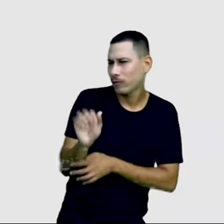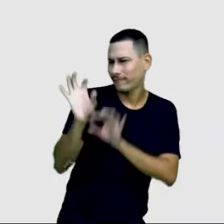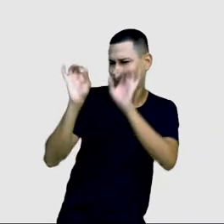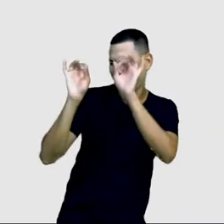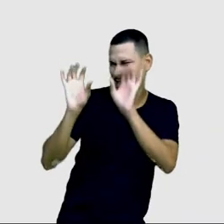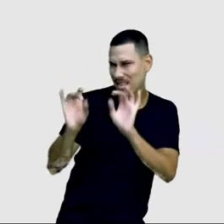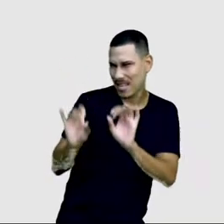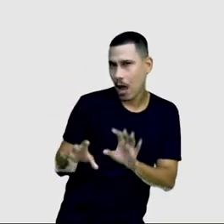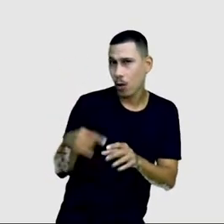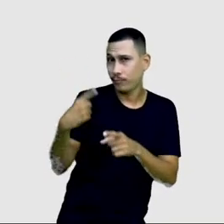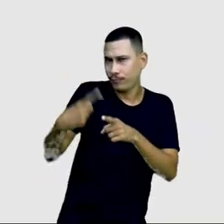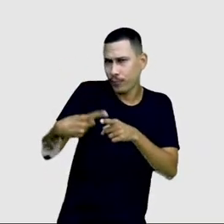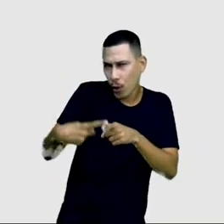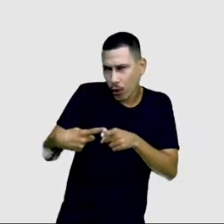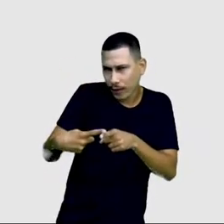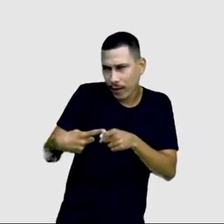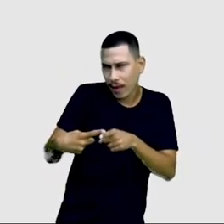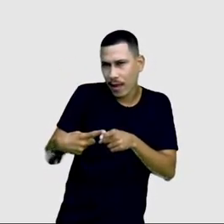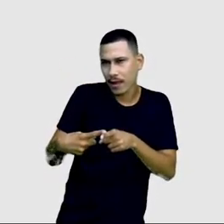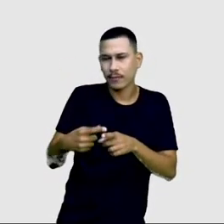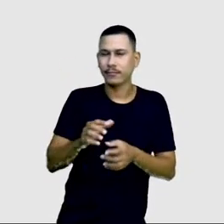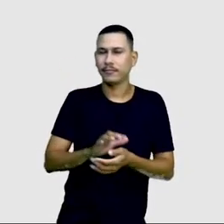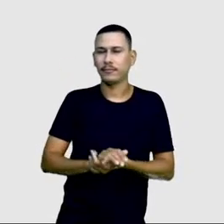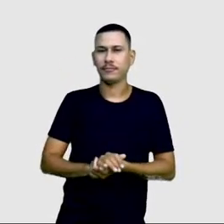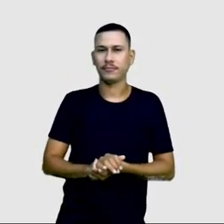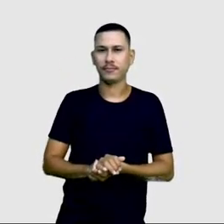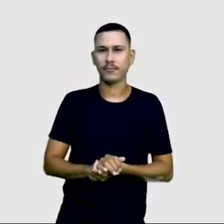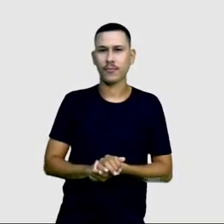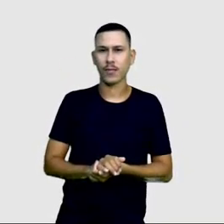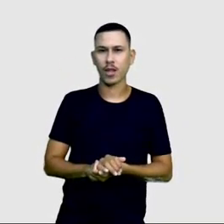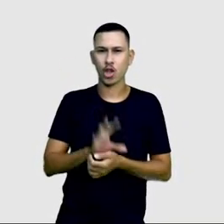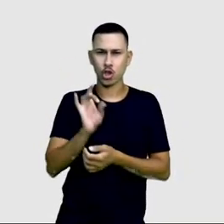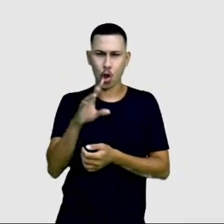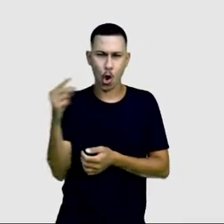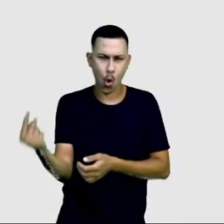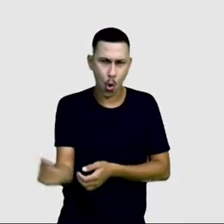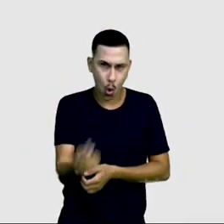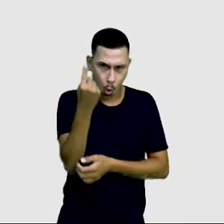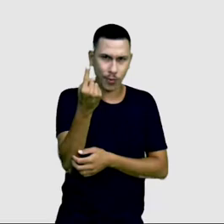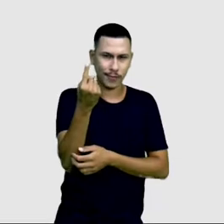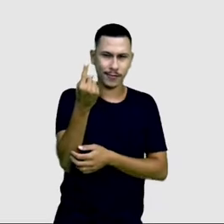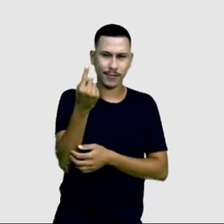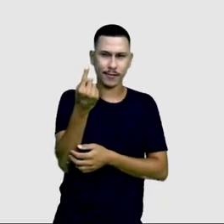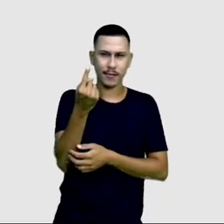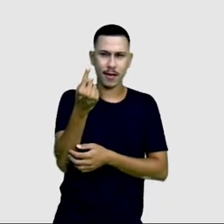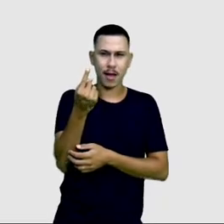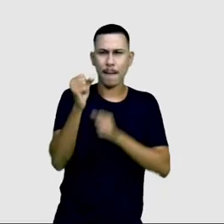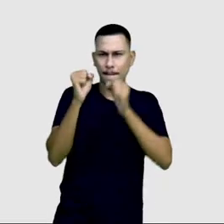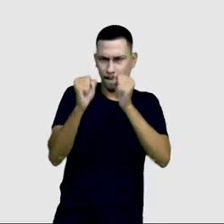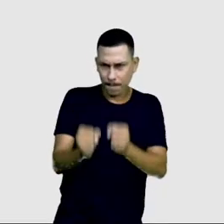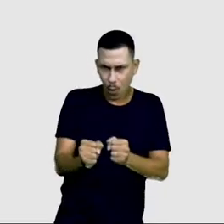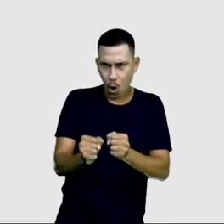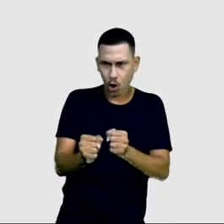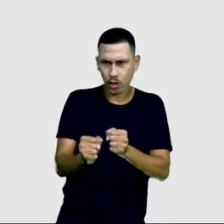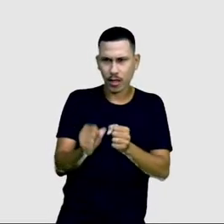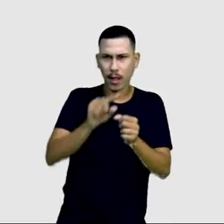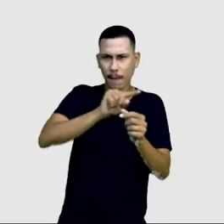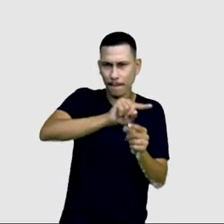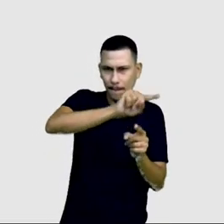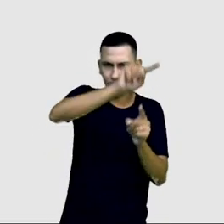especial, porque ela só tem uma delas, né? No caso, ela pode girar aqui durante